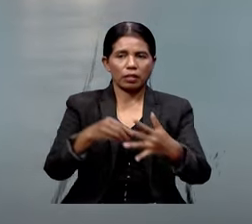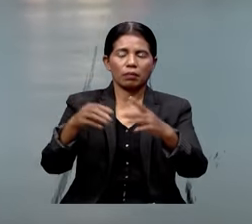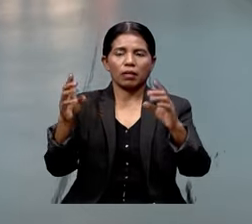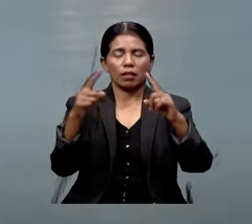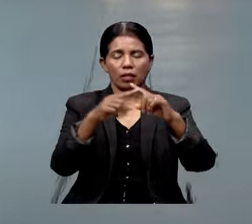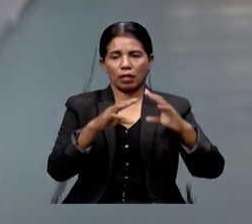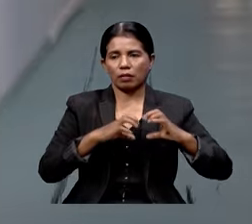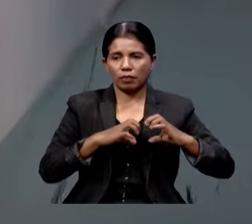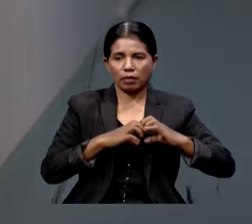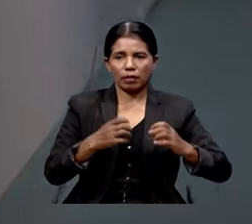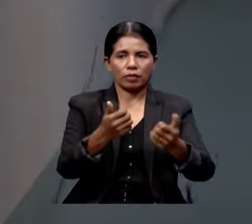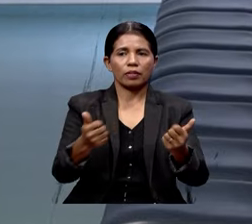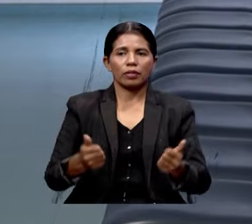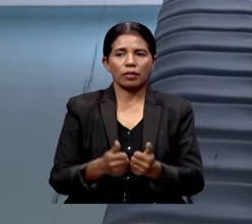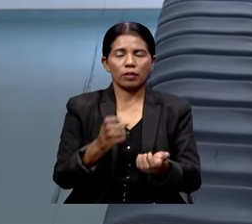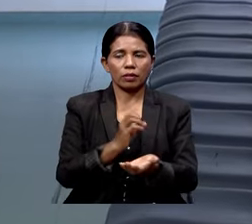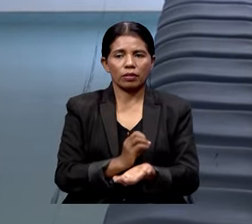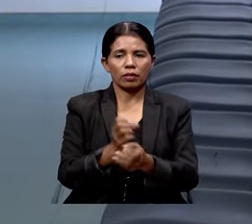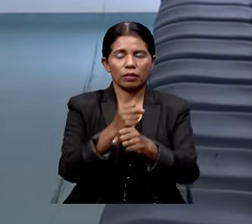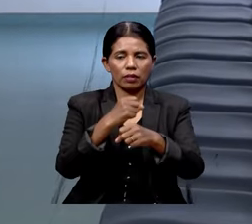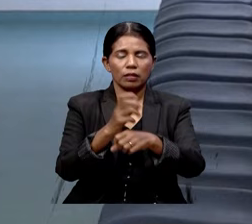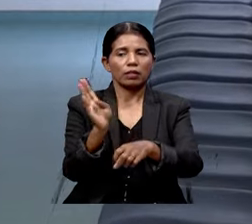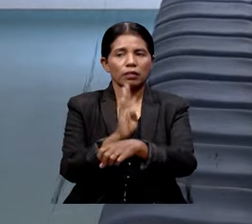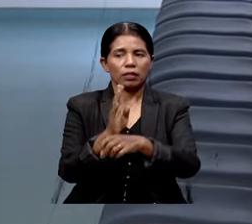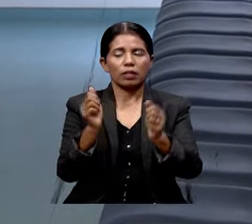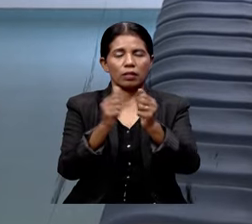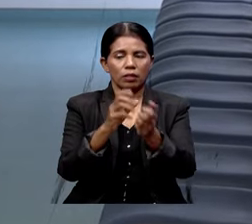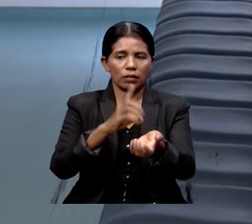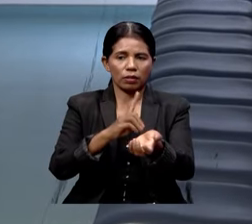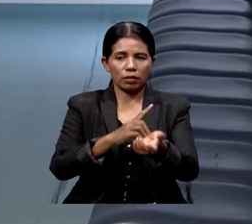coração. Autoridade rai o amos halo una negociação o médico